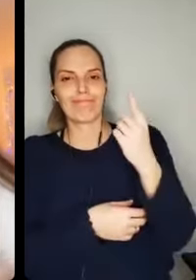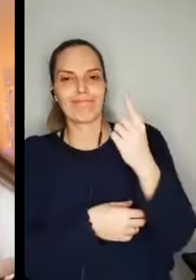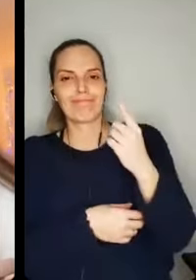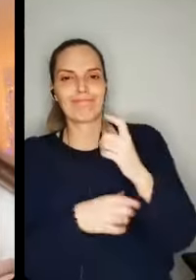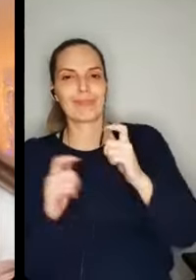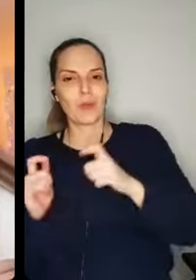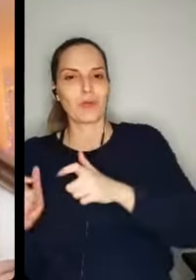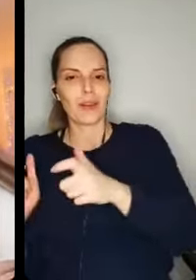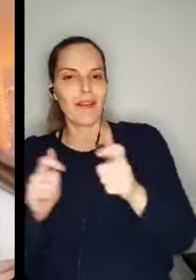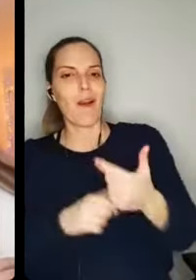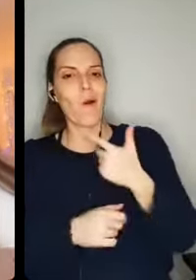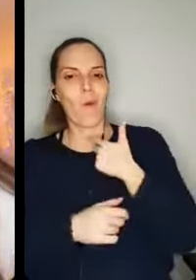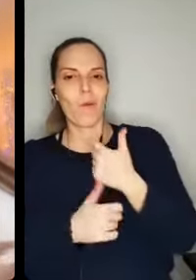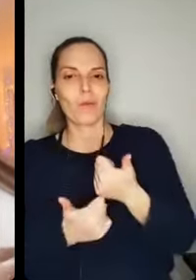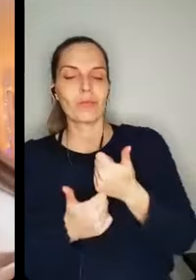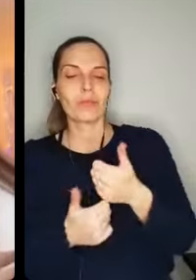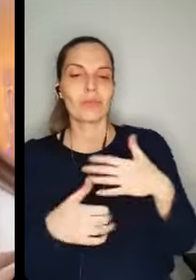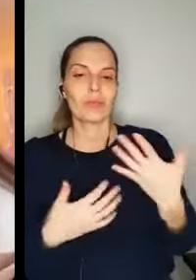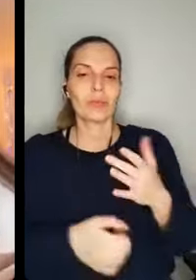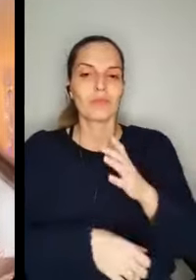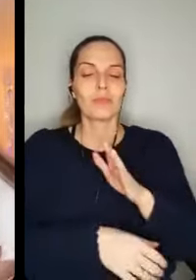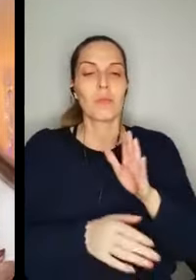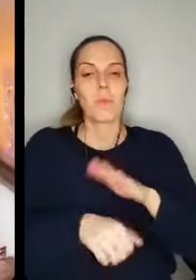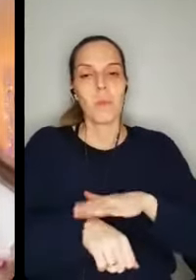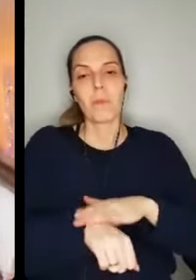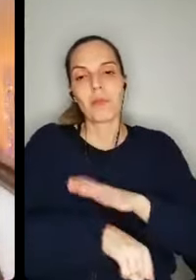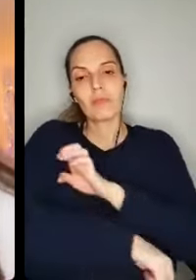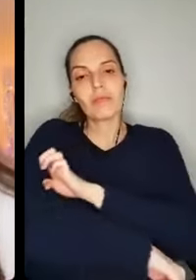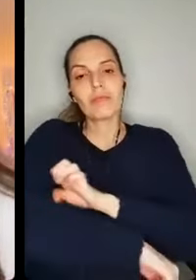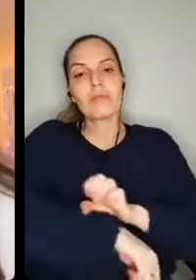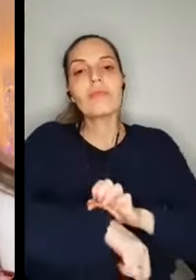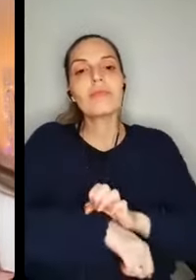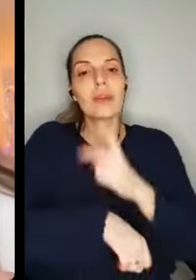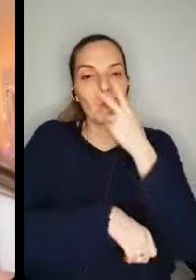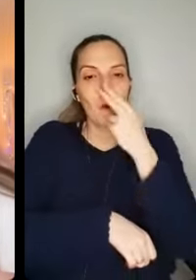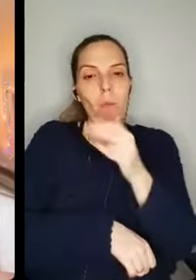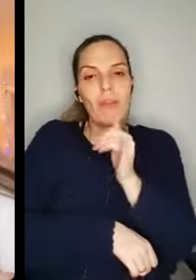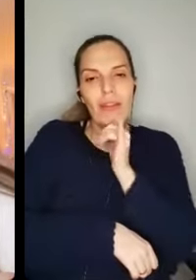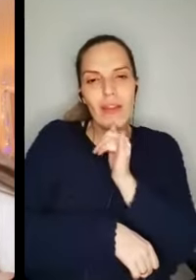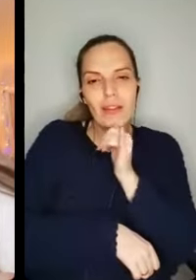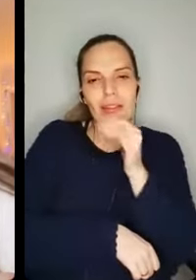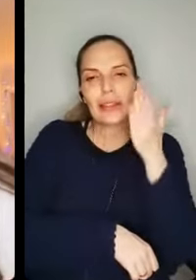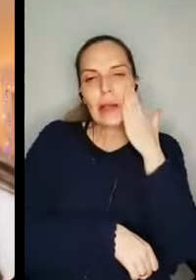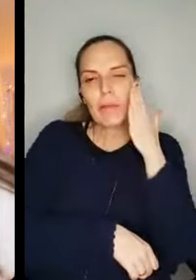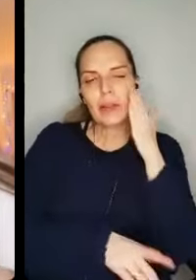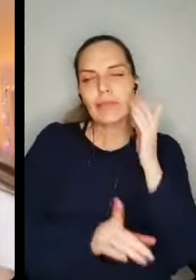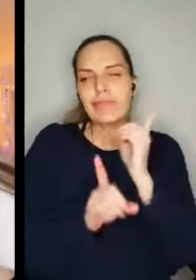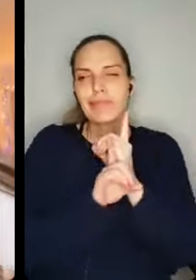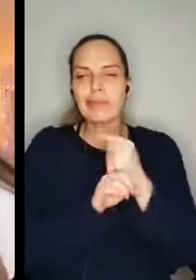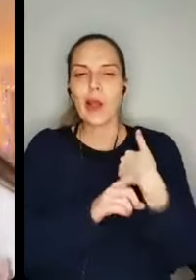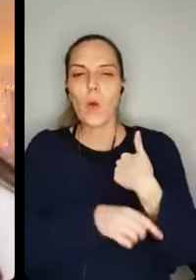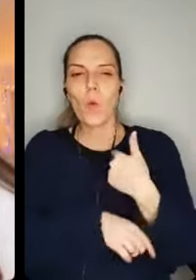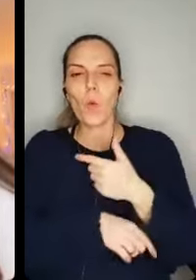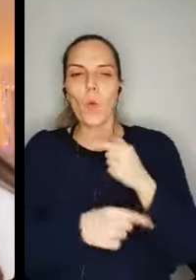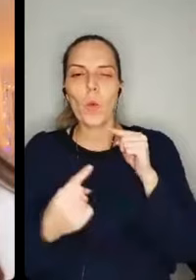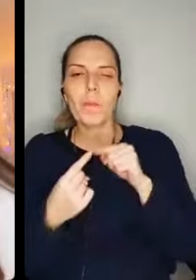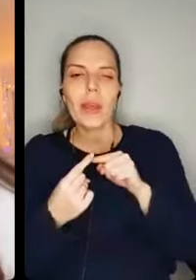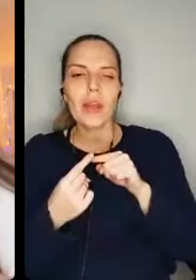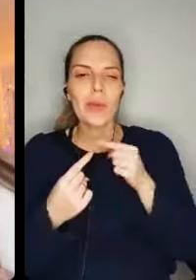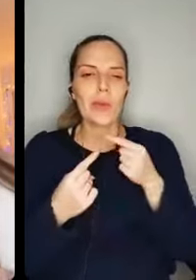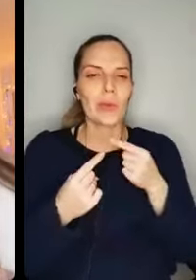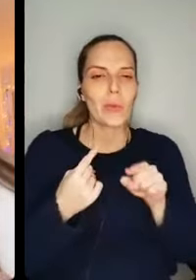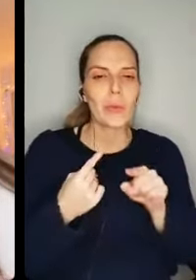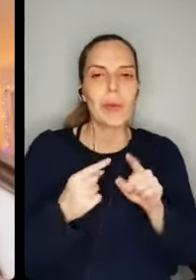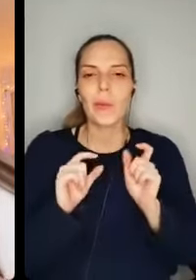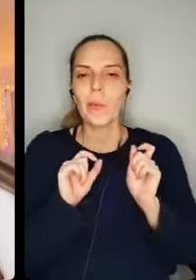dos estágios é bem pra gente se experimentar mesmo, né? E saber que áreas gosta, que áreas não gosta. Então, se eu pudesse, assim, dar uma sugestão pros alunos